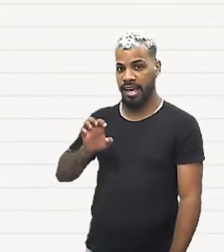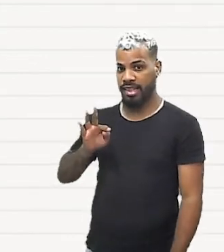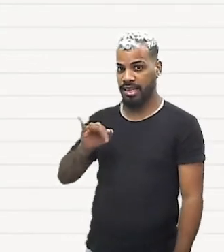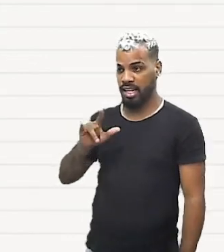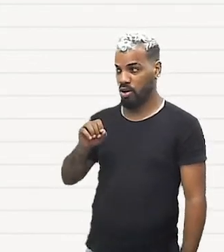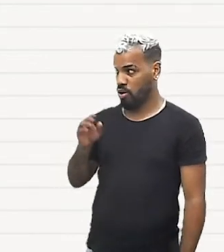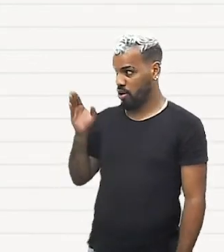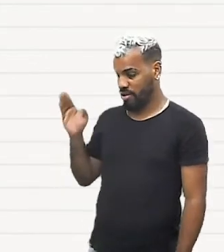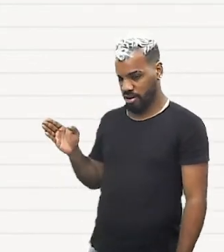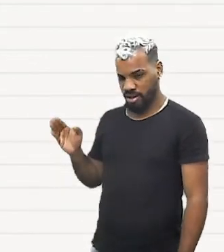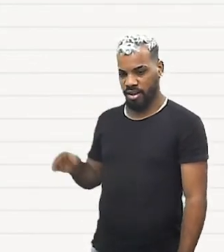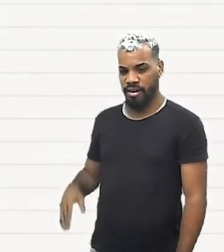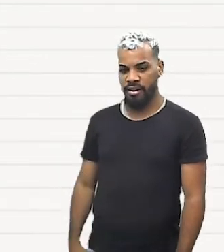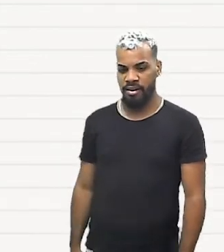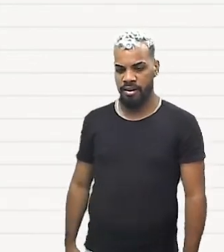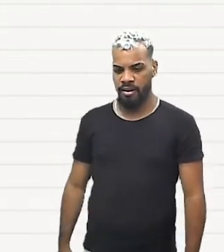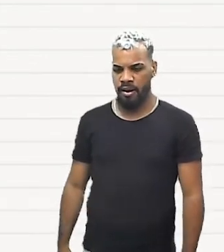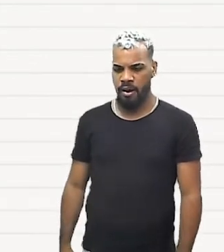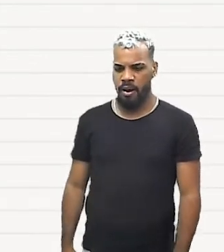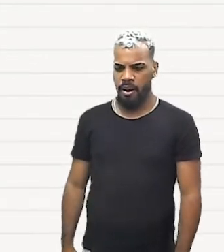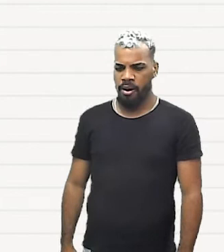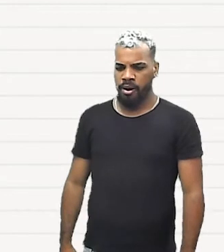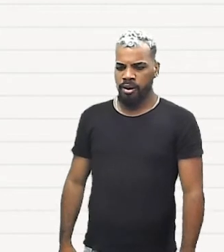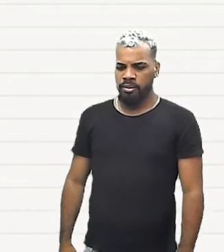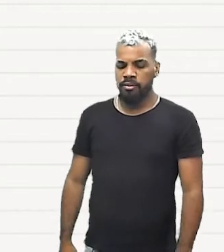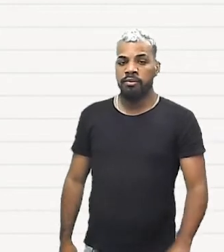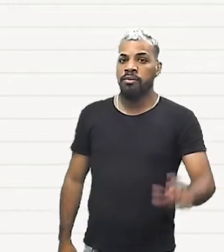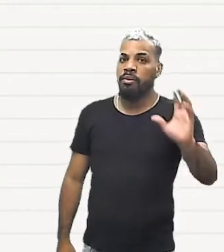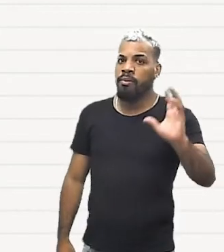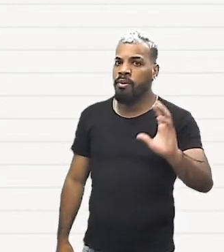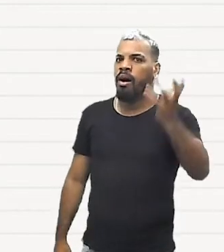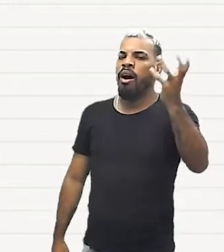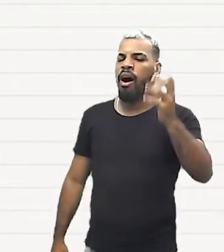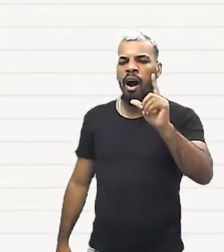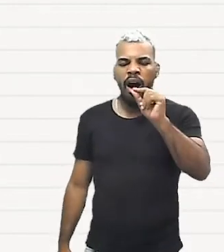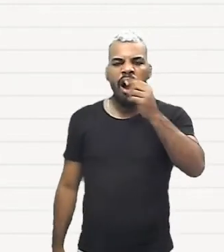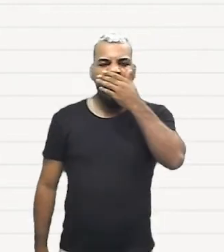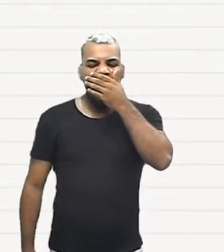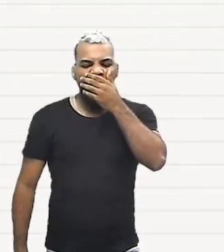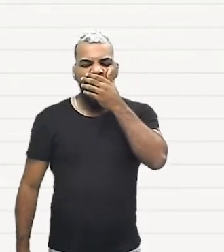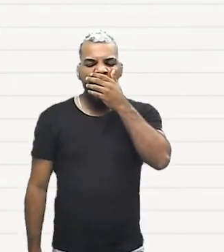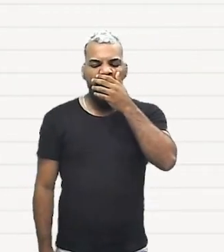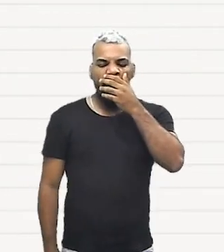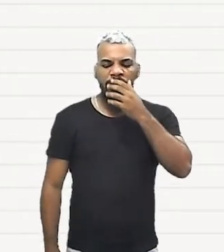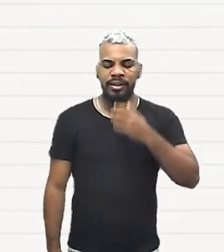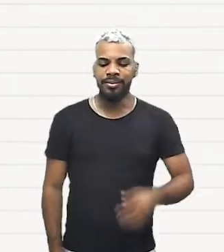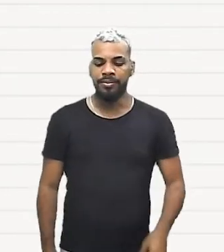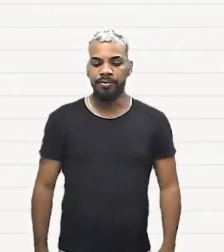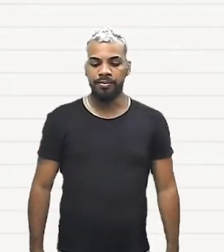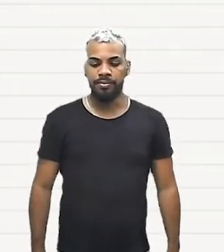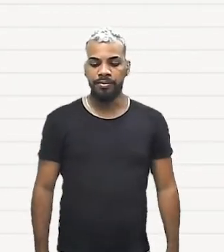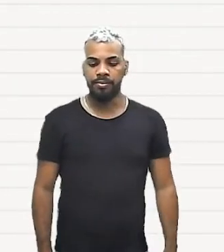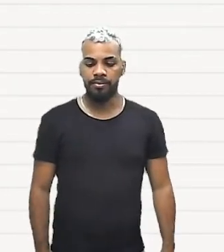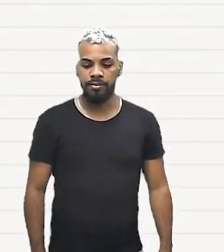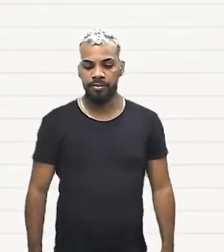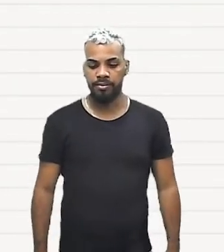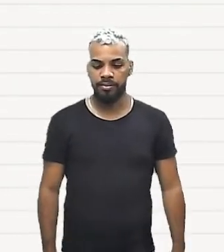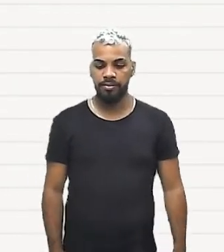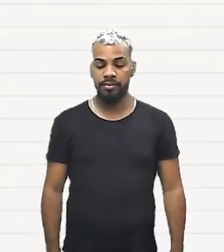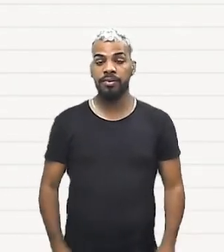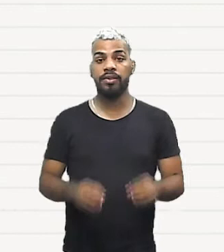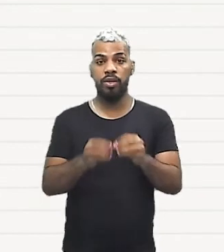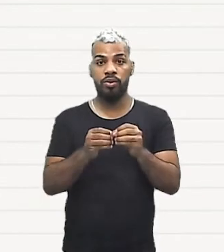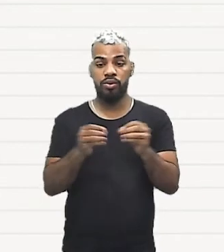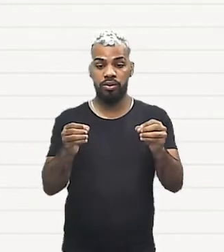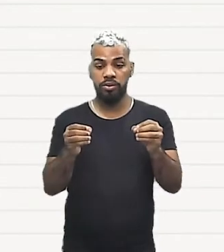etílico aqui aí o que é que vai acontecer o piruvato são três carbonos o álcool etílico são